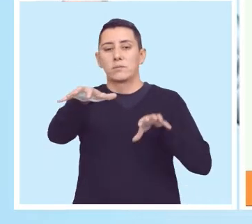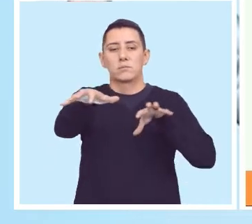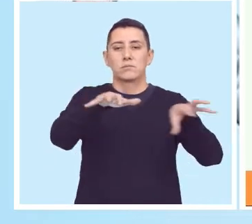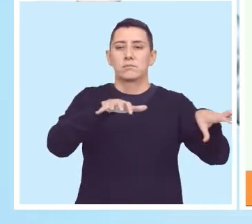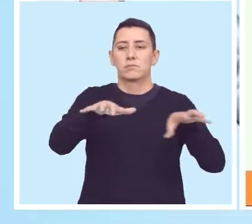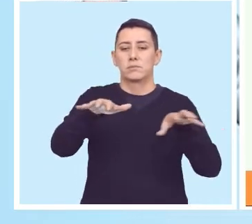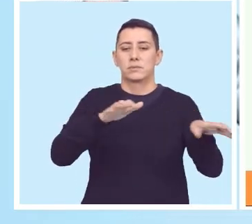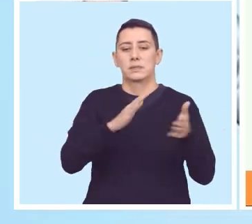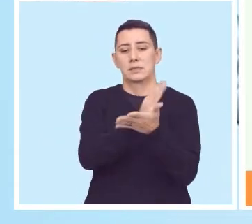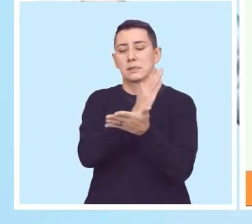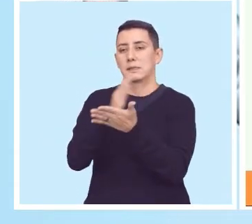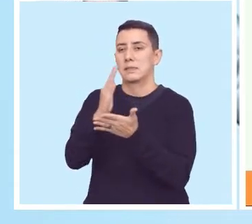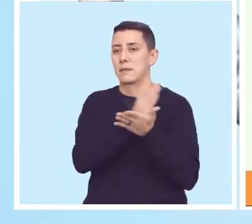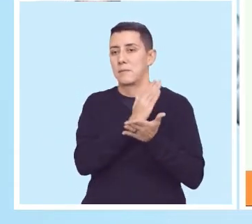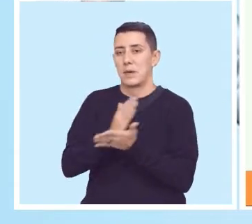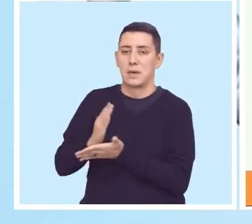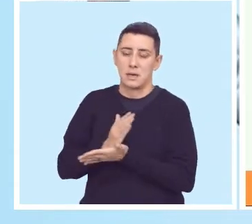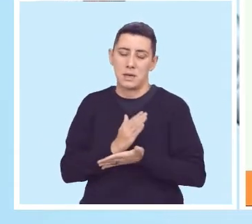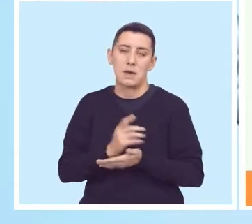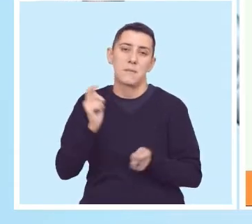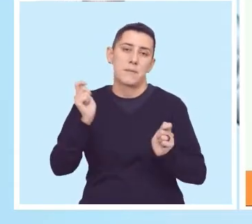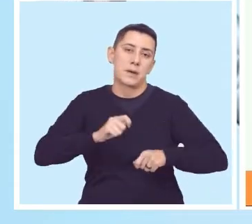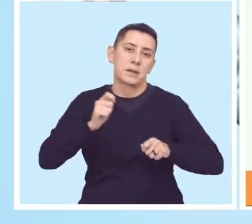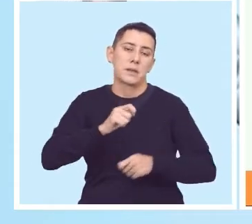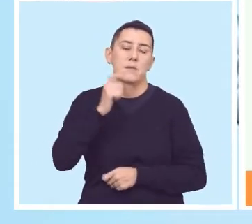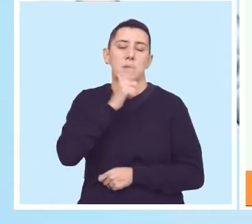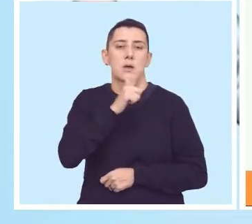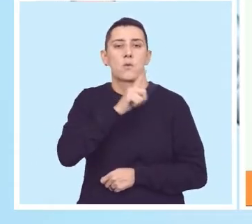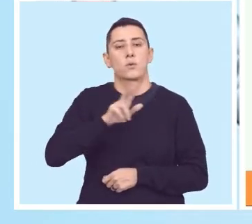naquela ideia de repente, a ferramenta ser utilizada